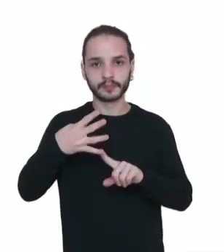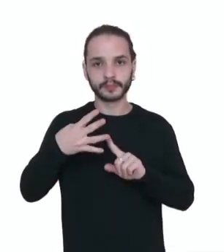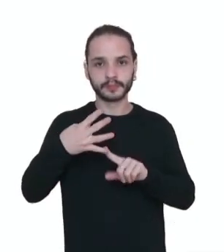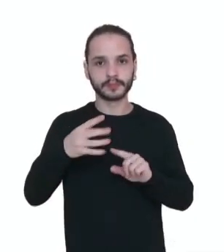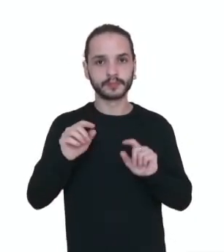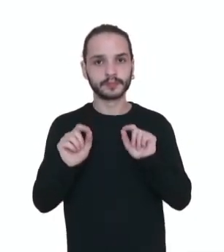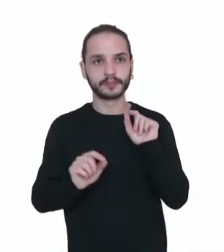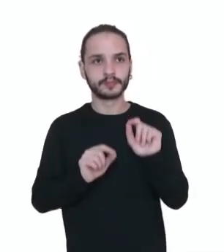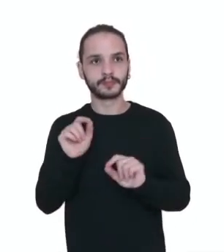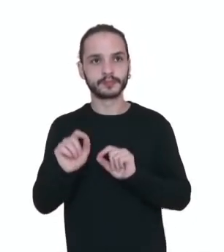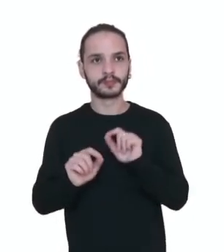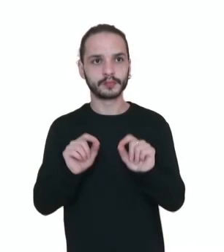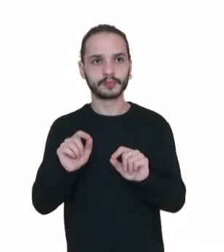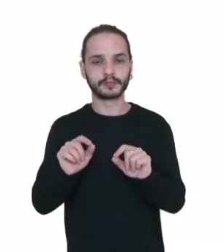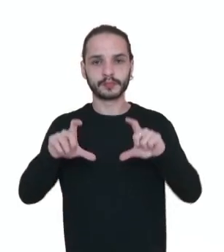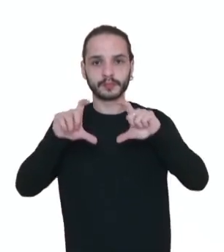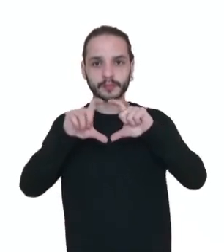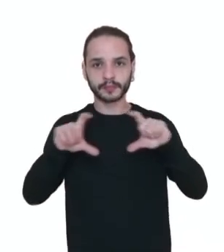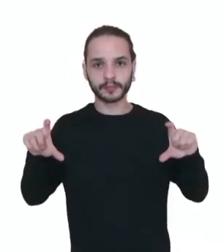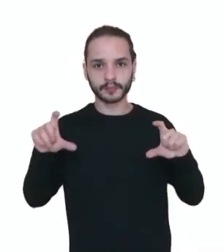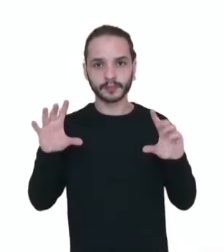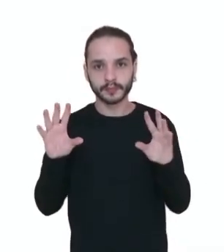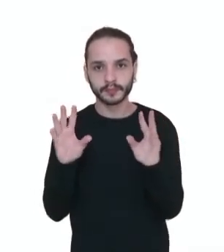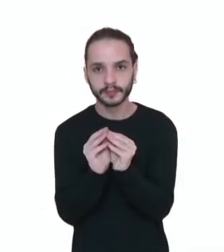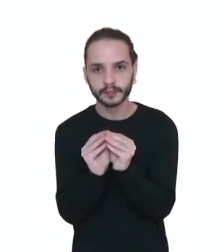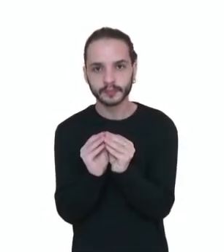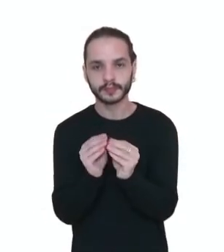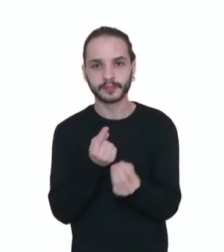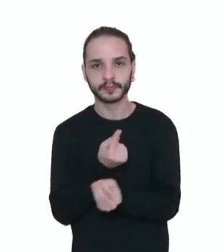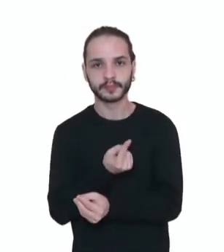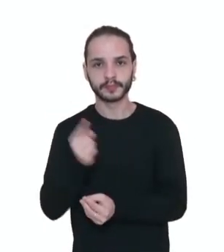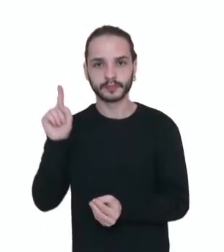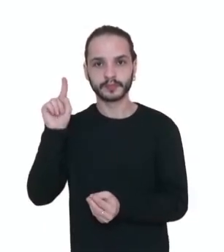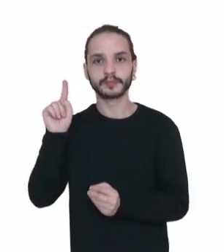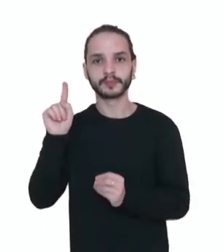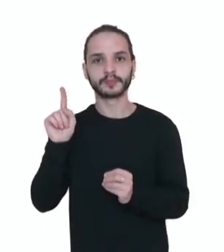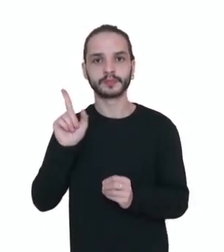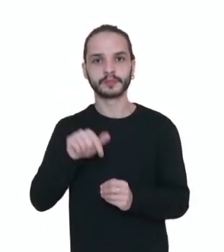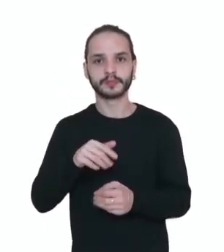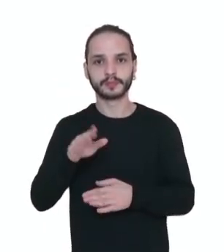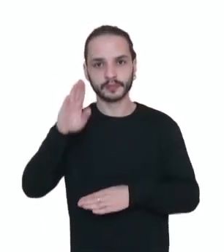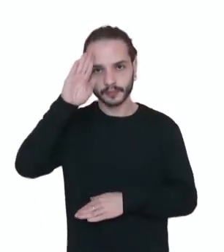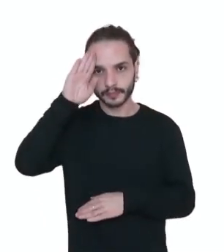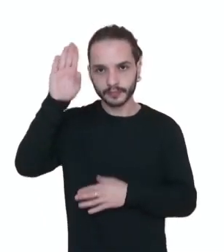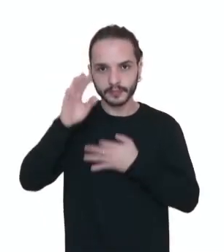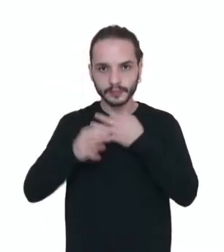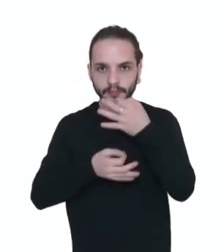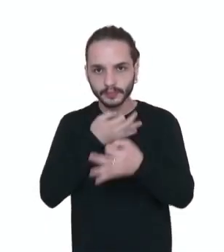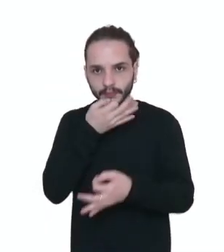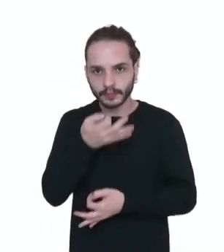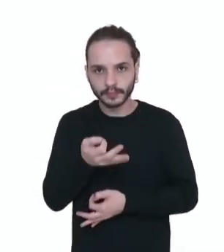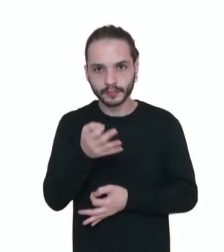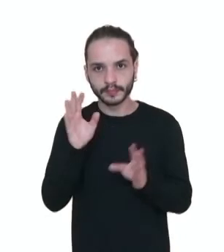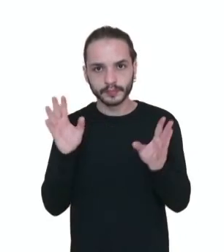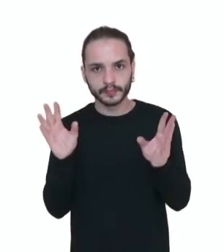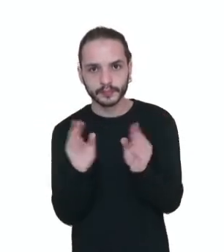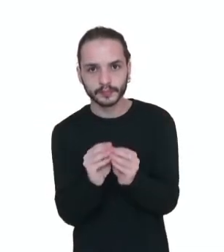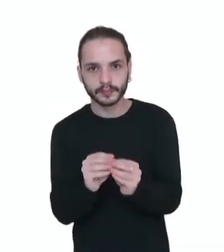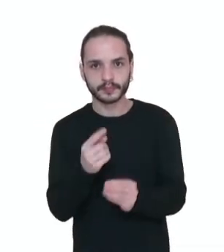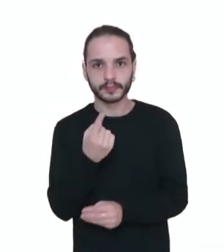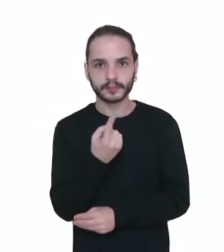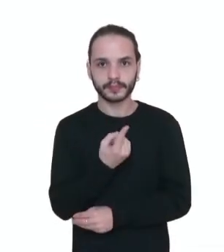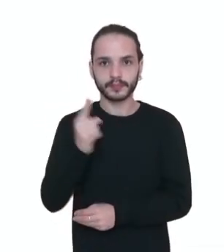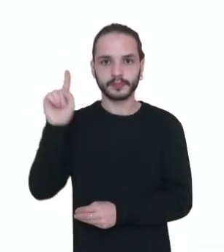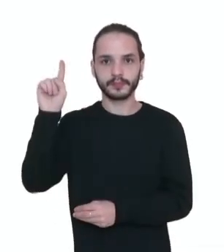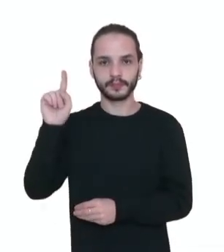elaborar um parágrafo conclusivo, né? Retomar os principais argumentos para a elaboração do texto de encerramento do